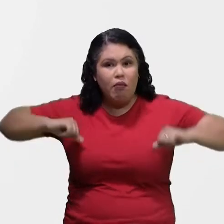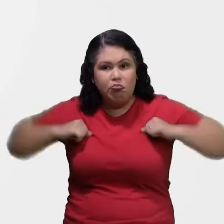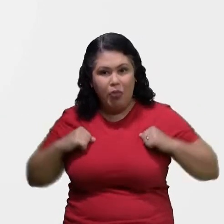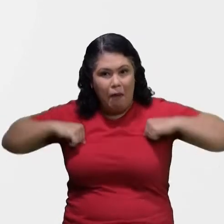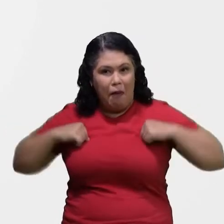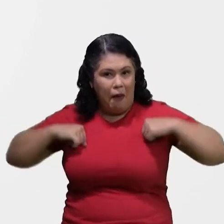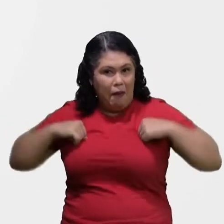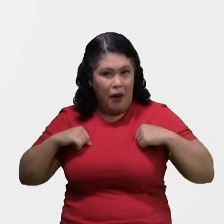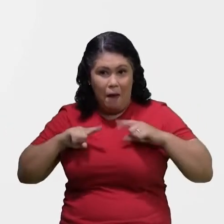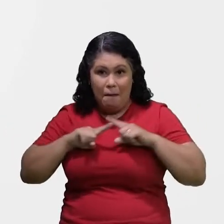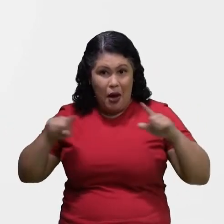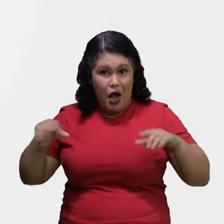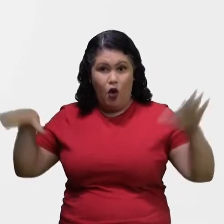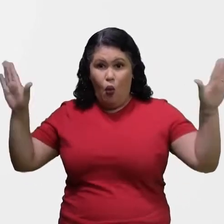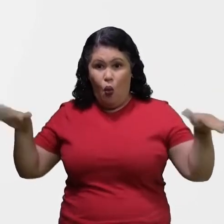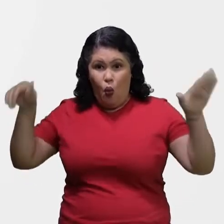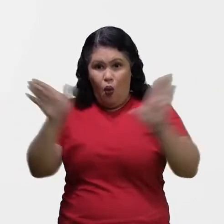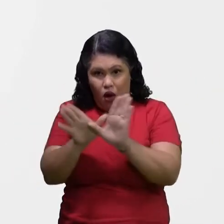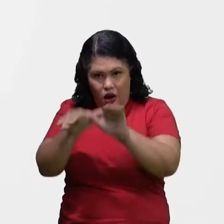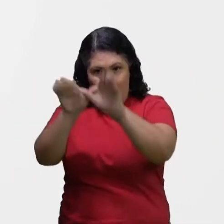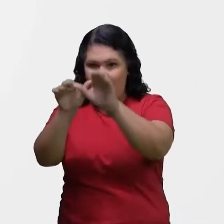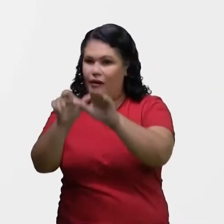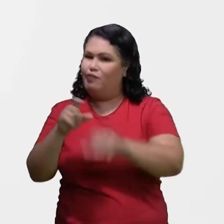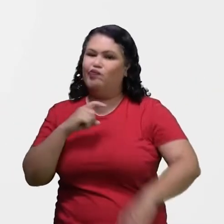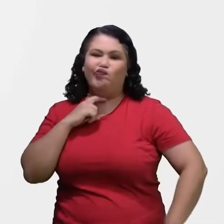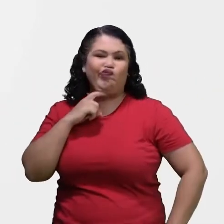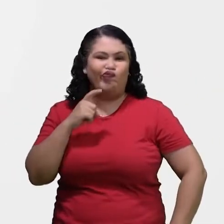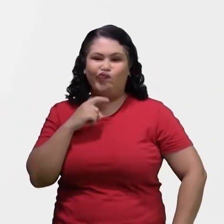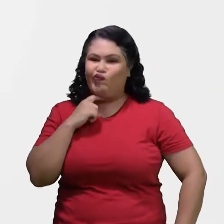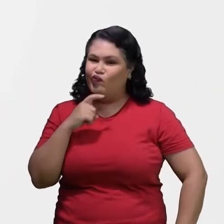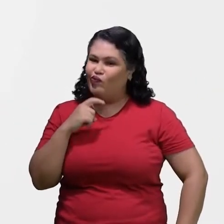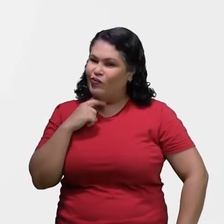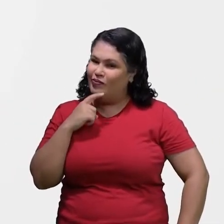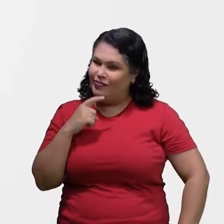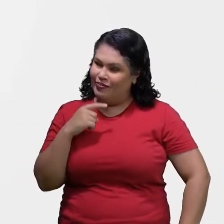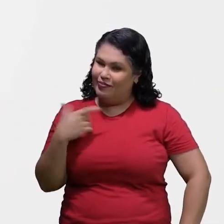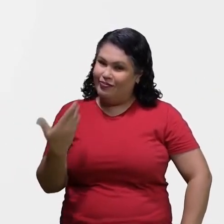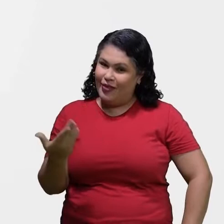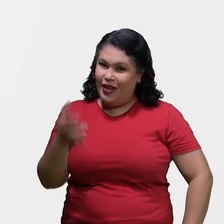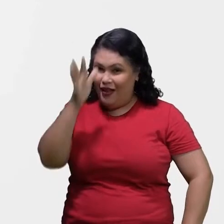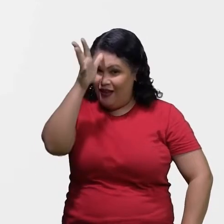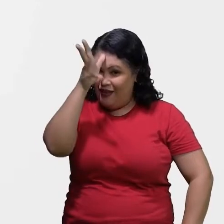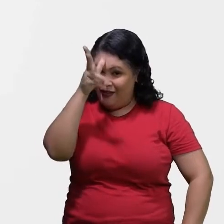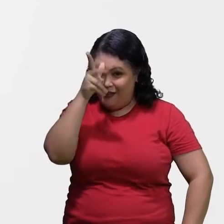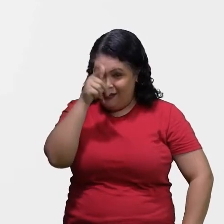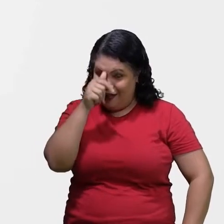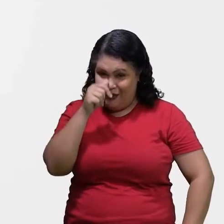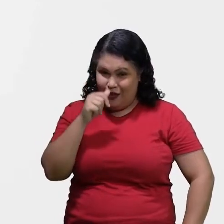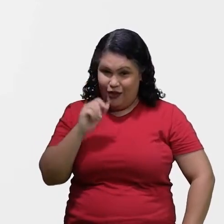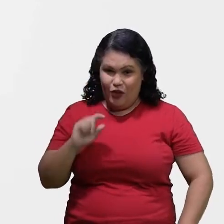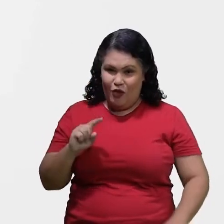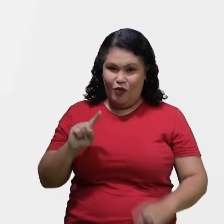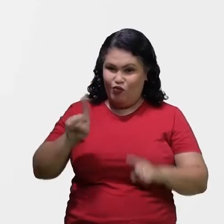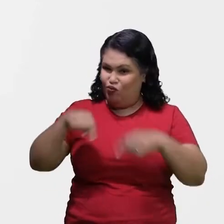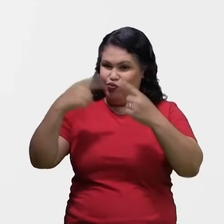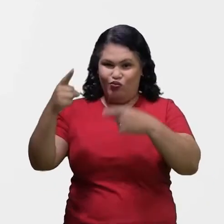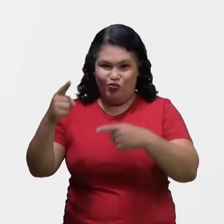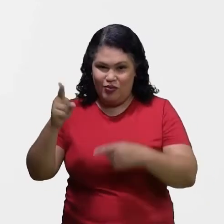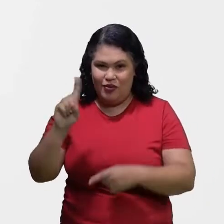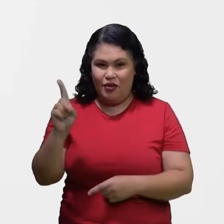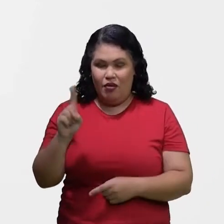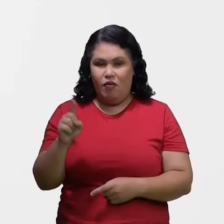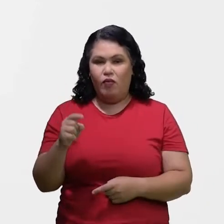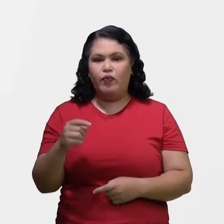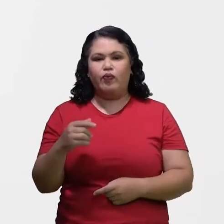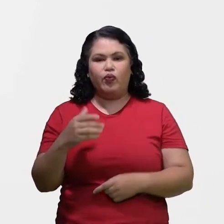né? Tem os patos, mas não tem esse voo muito desenvolvido de algumas aves. São